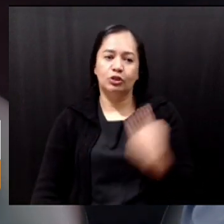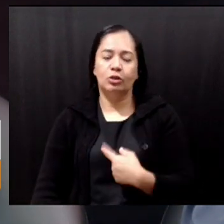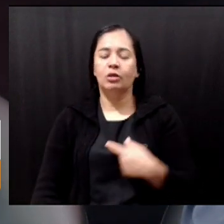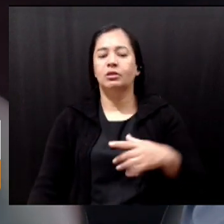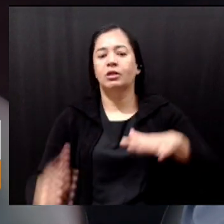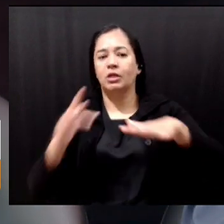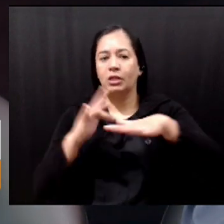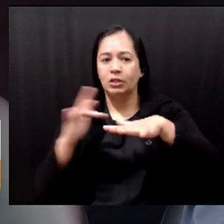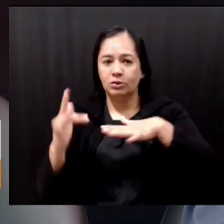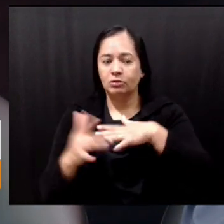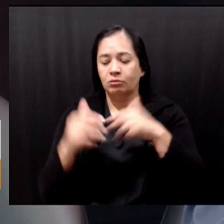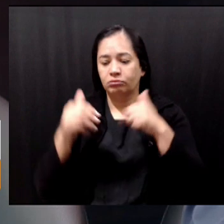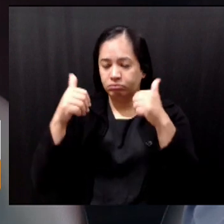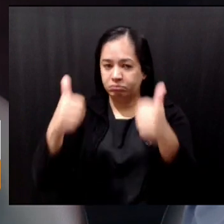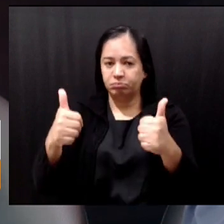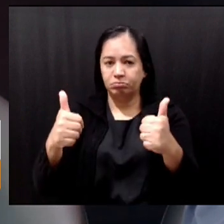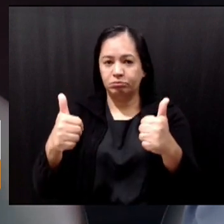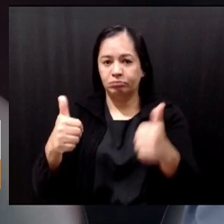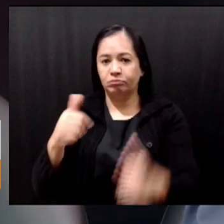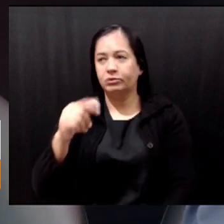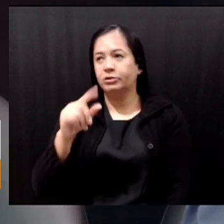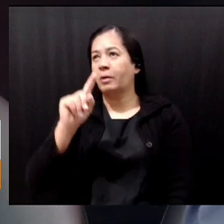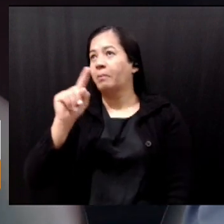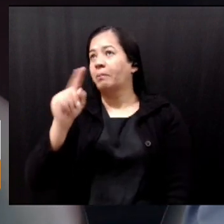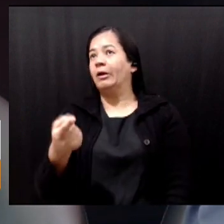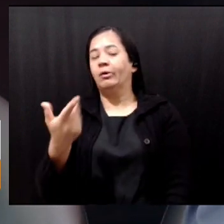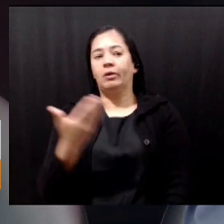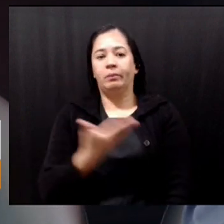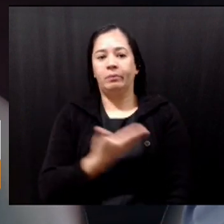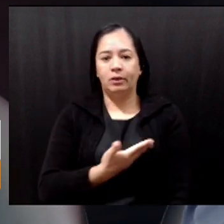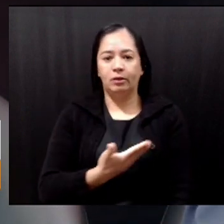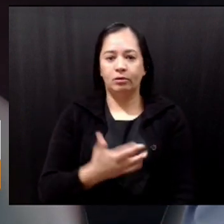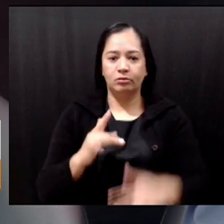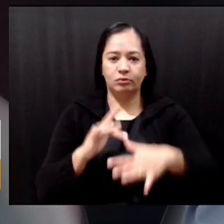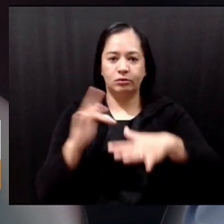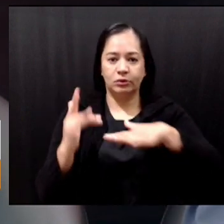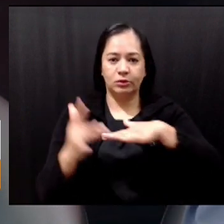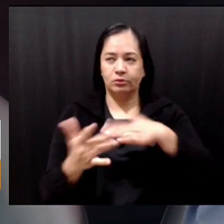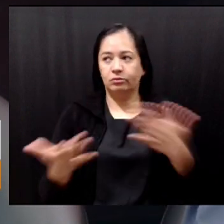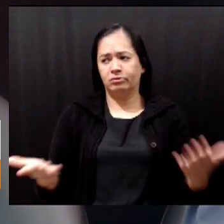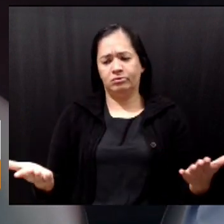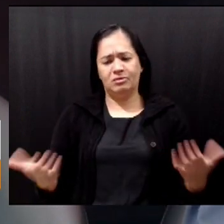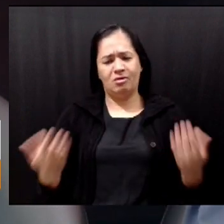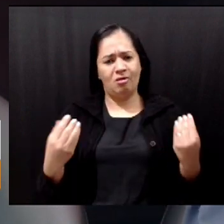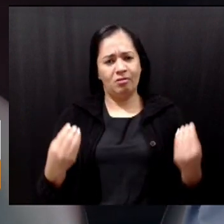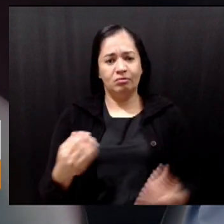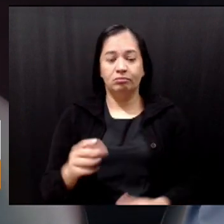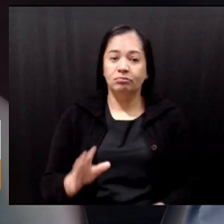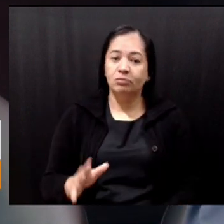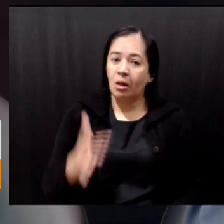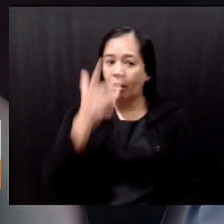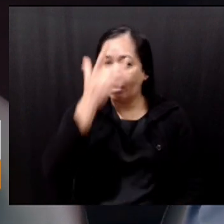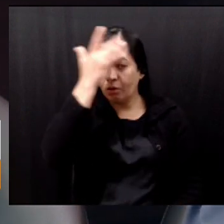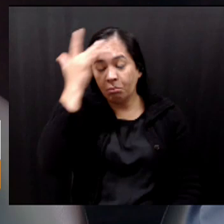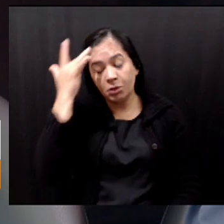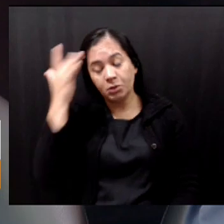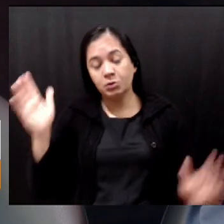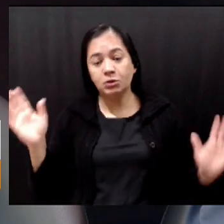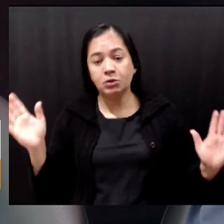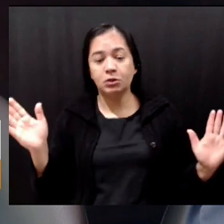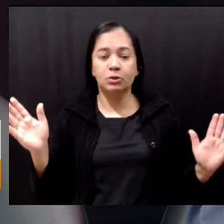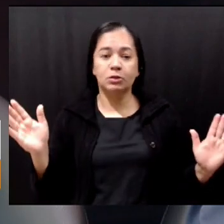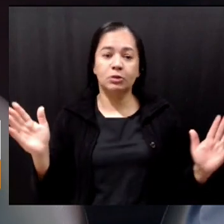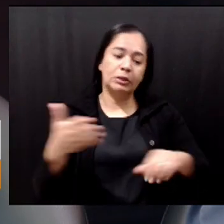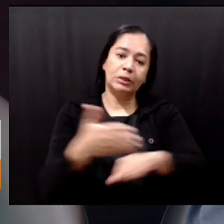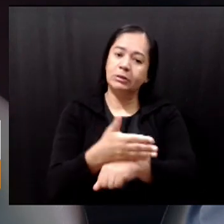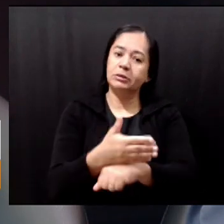tenho 1000 amigos. 1000 amigos? Será? uhum. São pessoas que de repente fazem parte e têm acesso a alguns